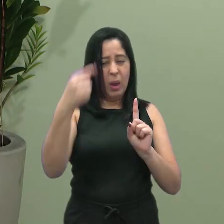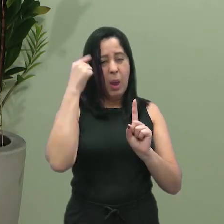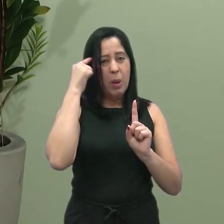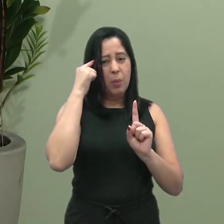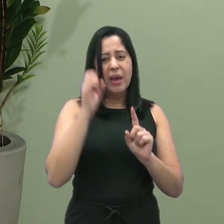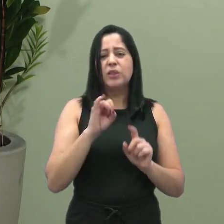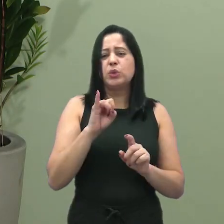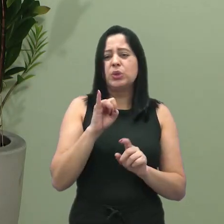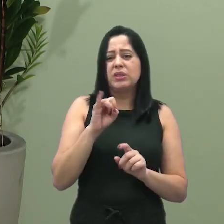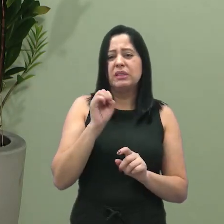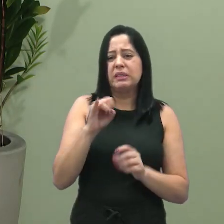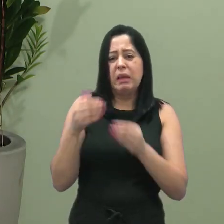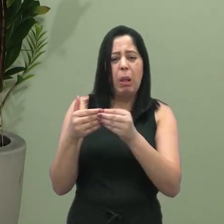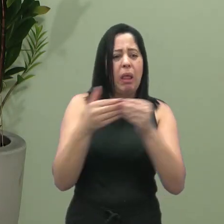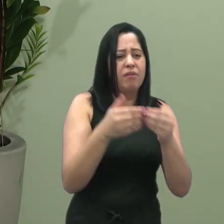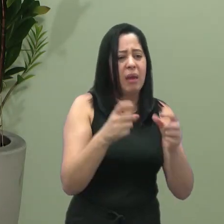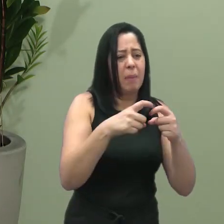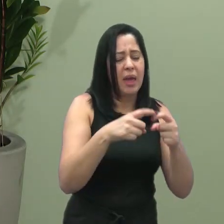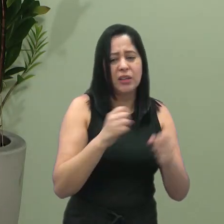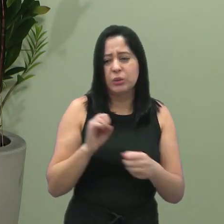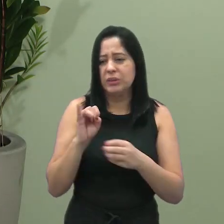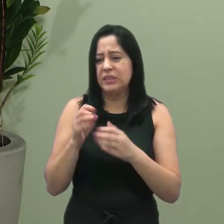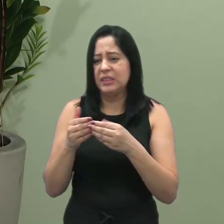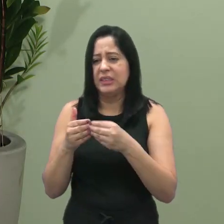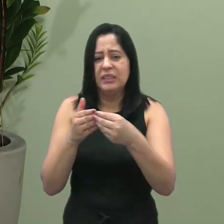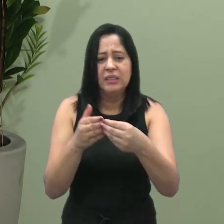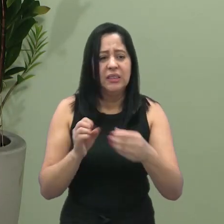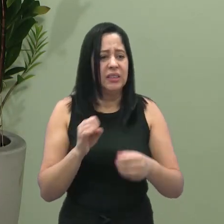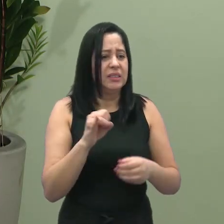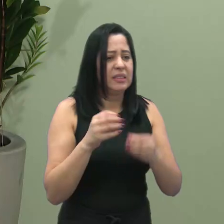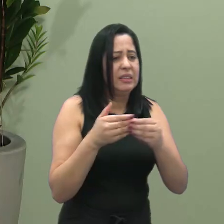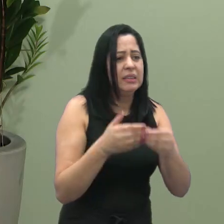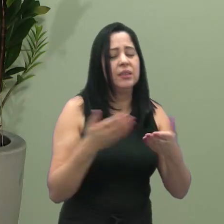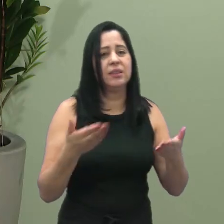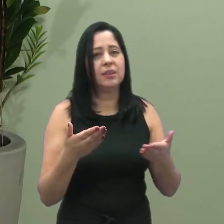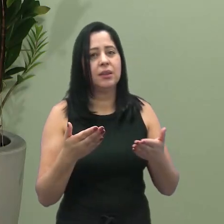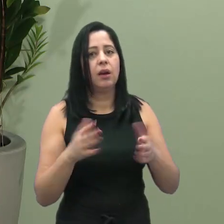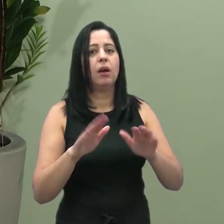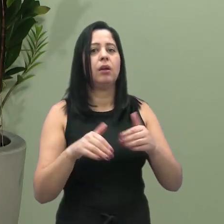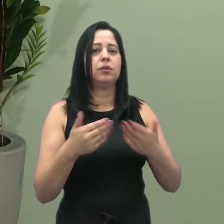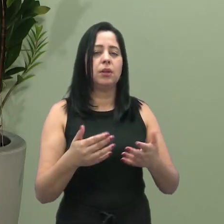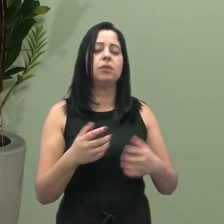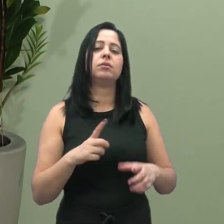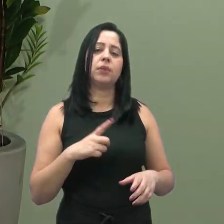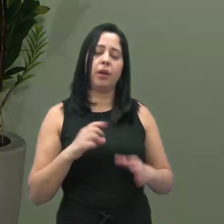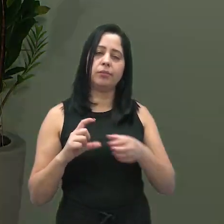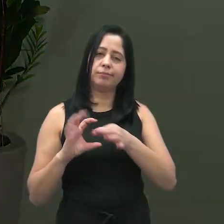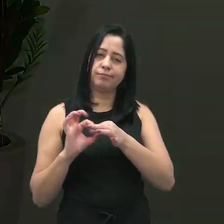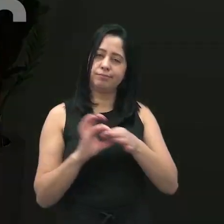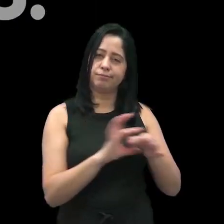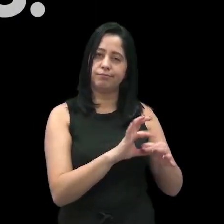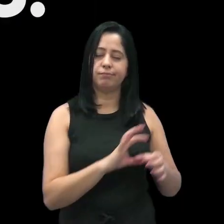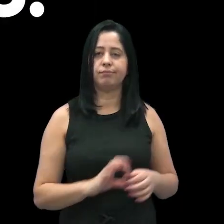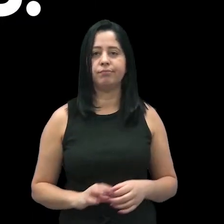tivesse feito assim? E se eu tivesse levado em outro lugar? Né? Então tem todo esse contexto.